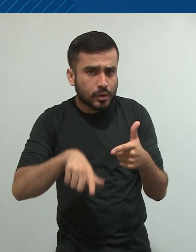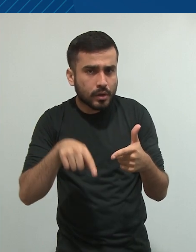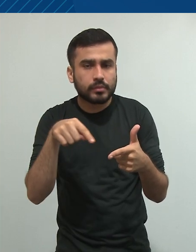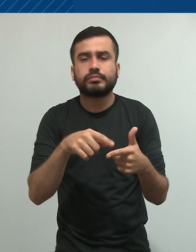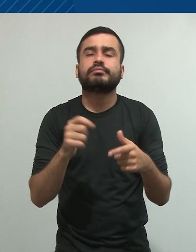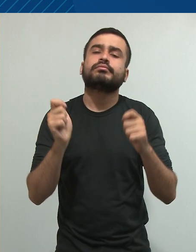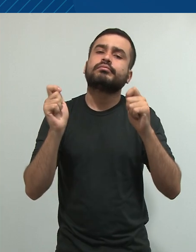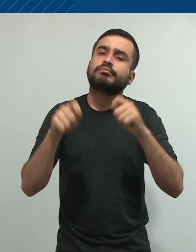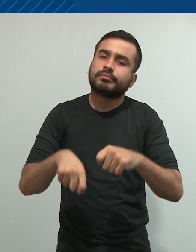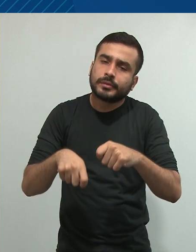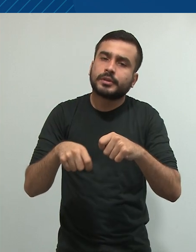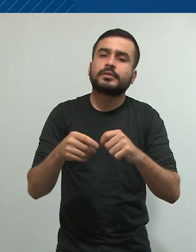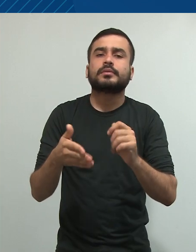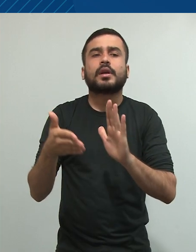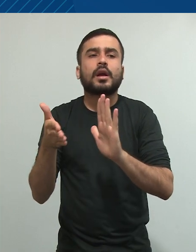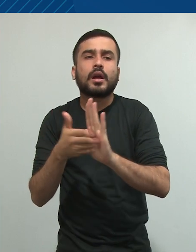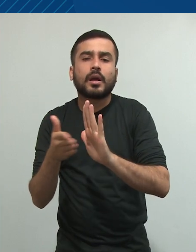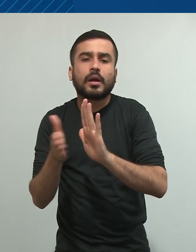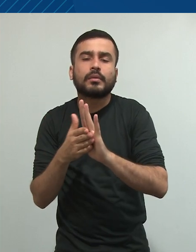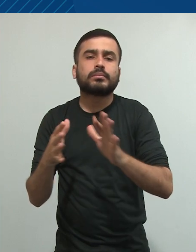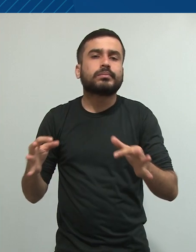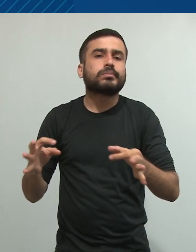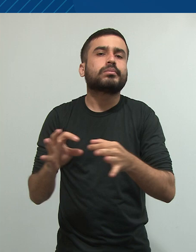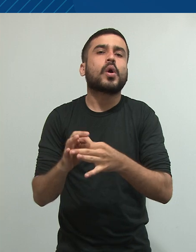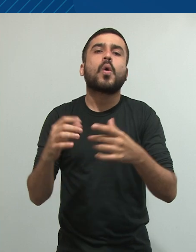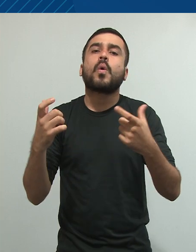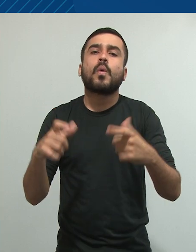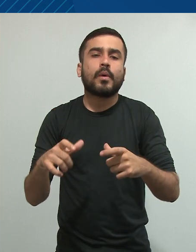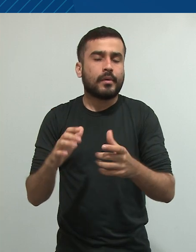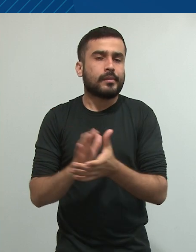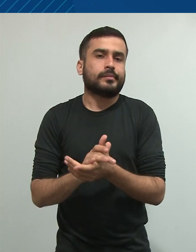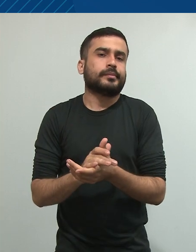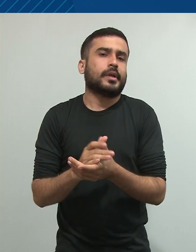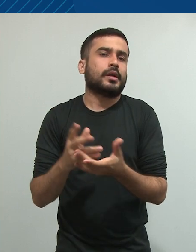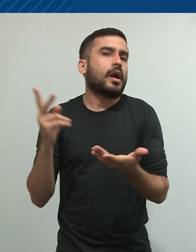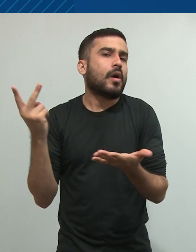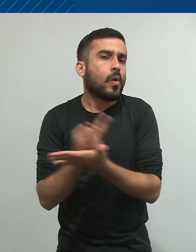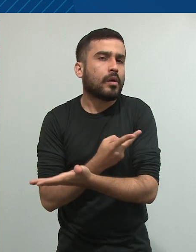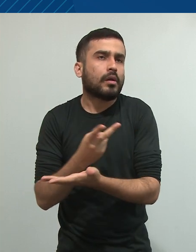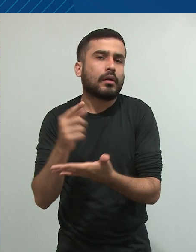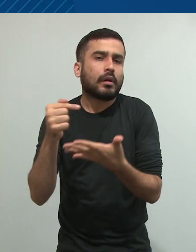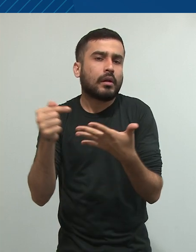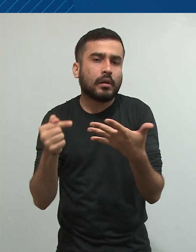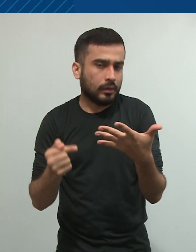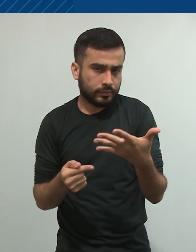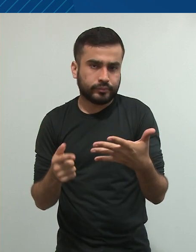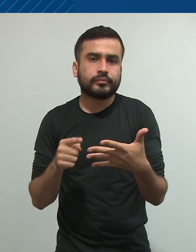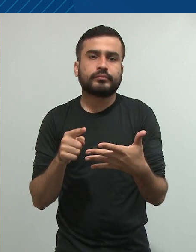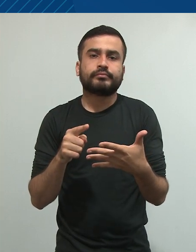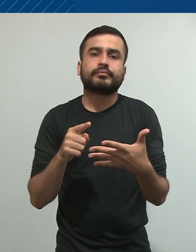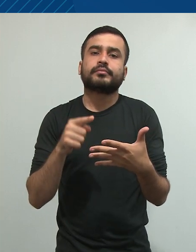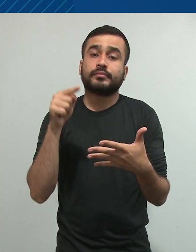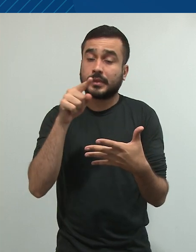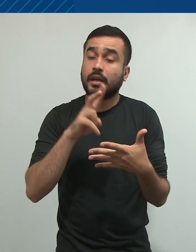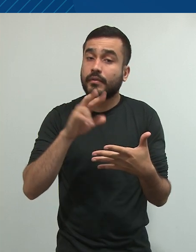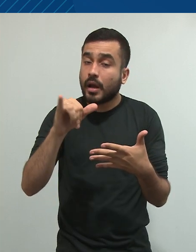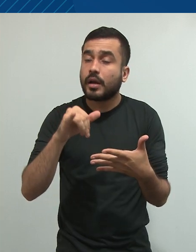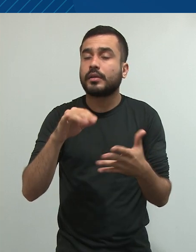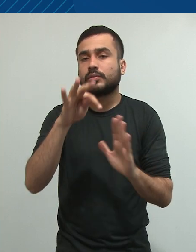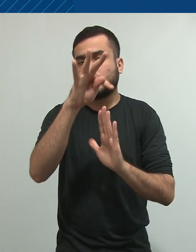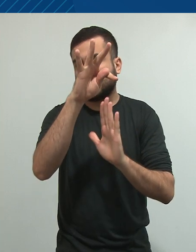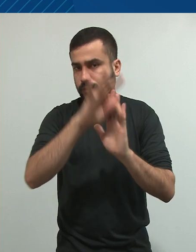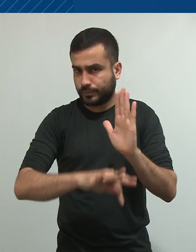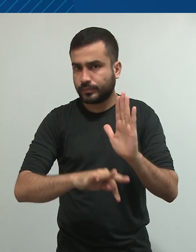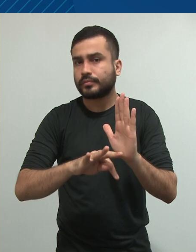esse problema, a hipótese se insere aqui. Hipoteticamente, pode ter acontecido isso. E aí você vai trabalhando o